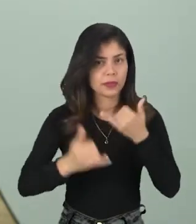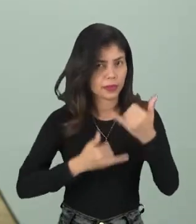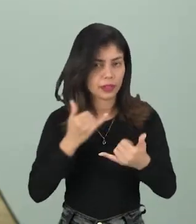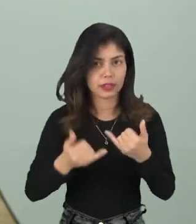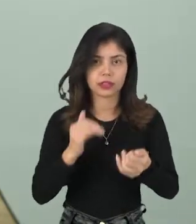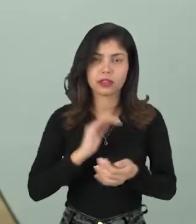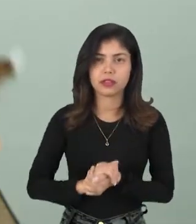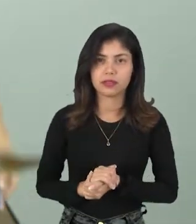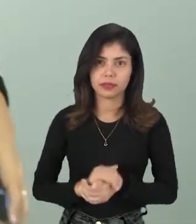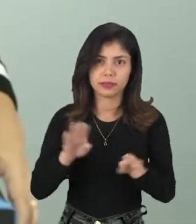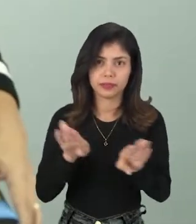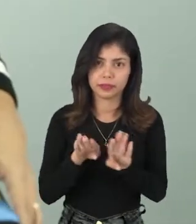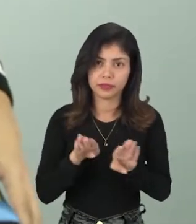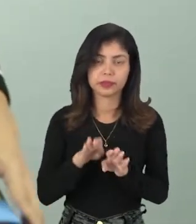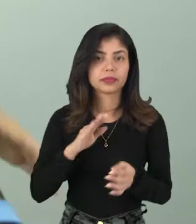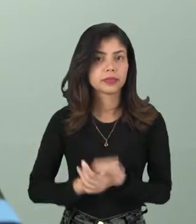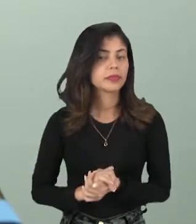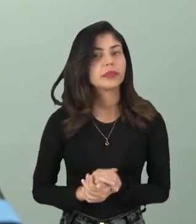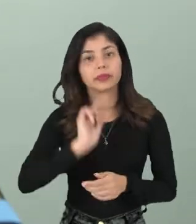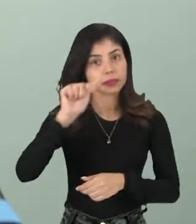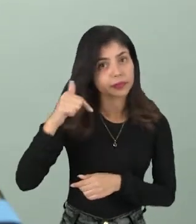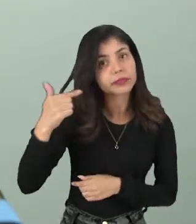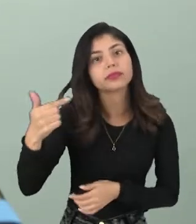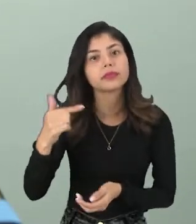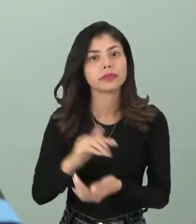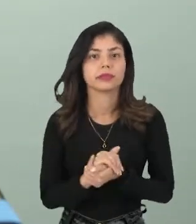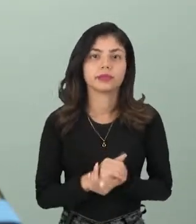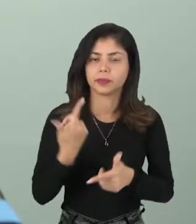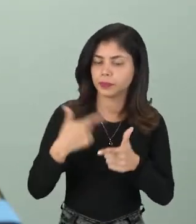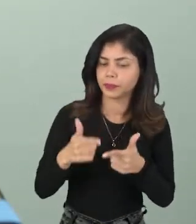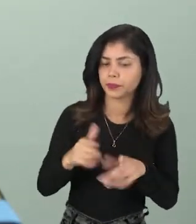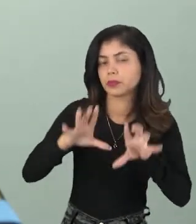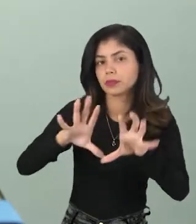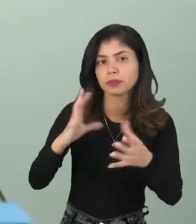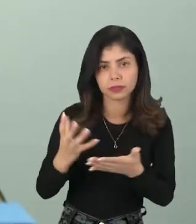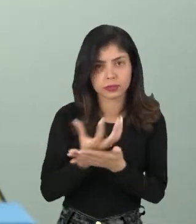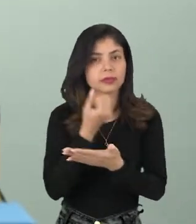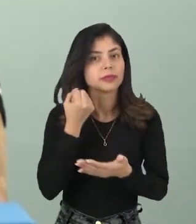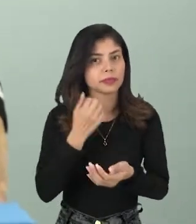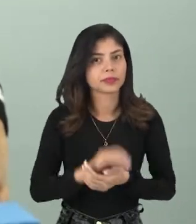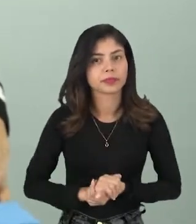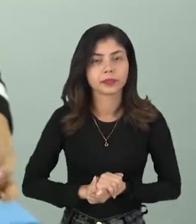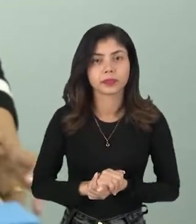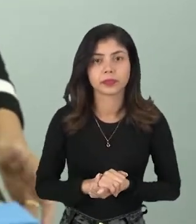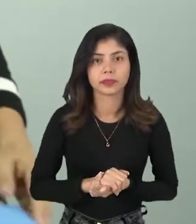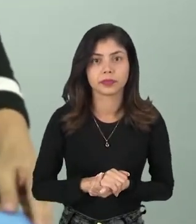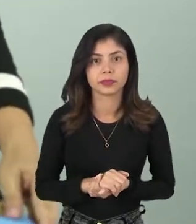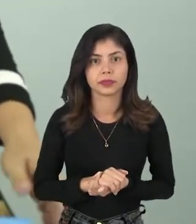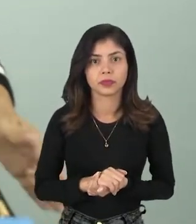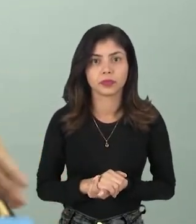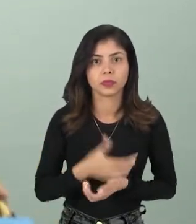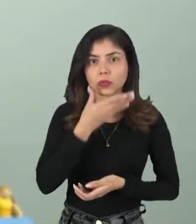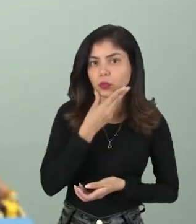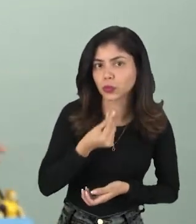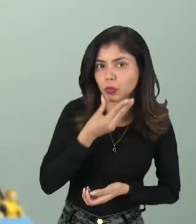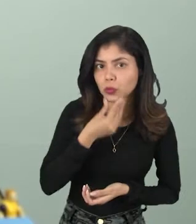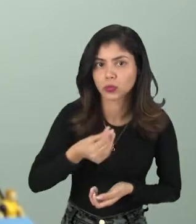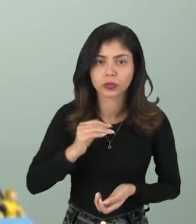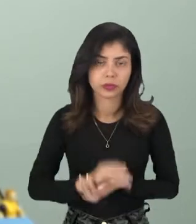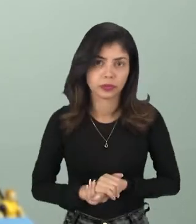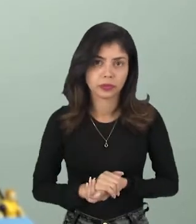bem então agora vamos para a nossa próxima situação vamos tirar de cena os bonecos dos